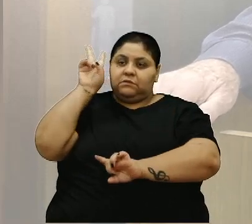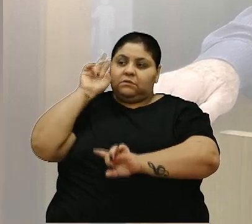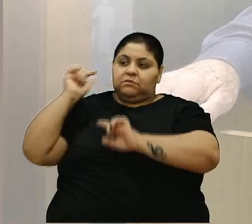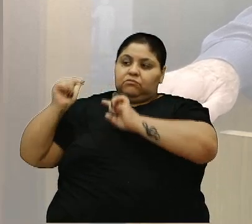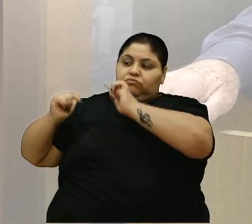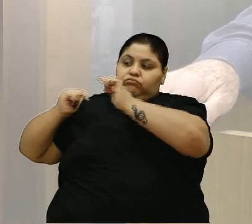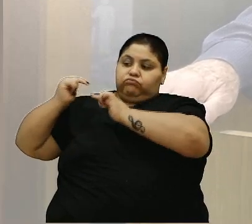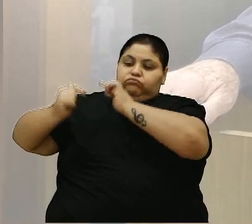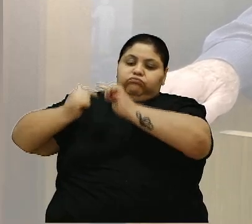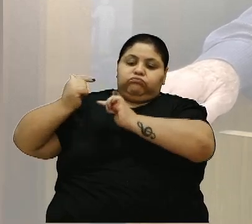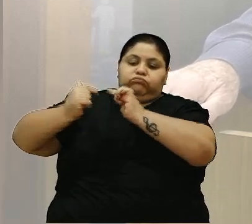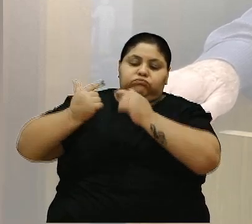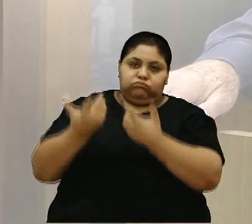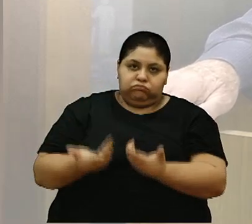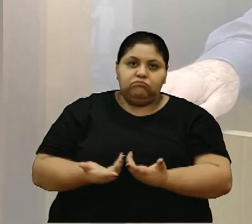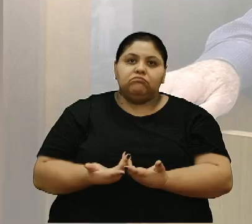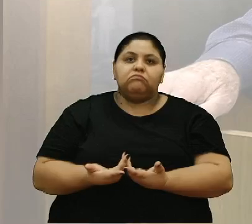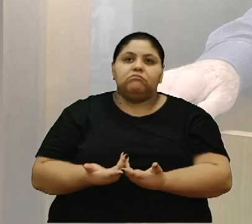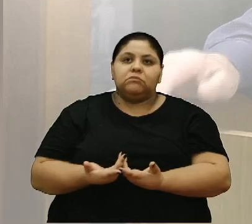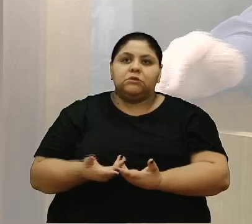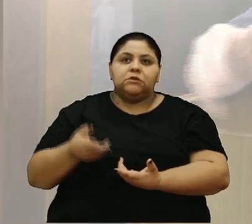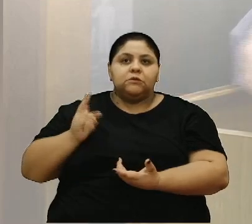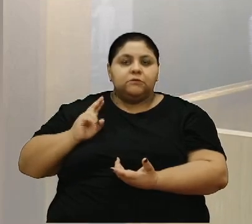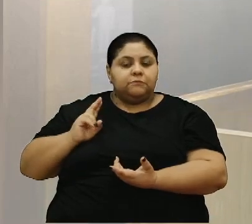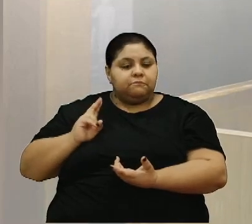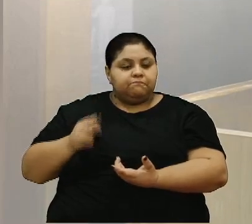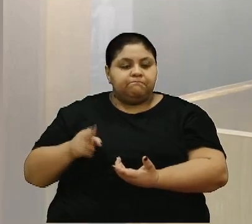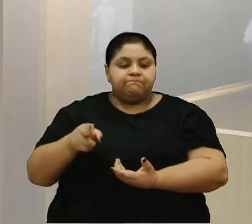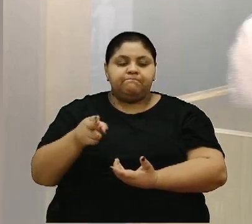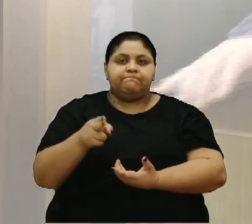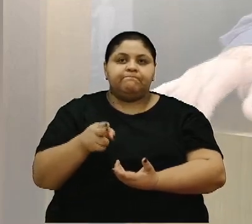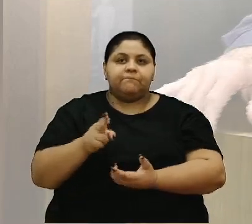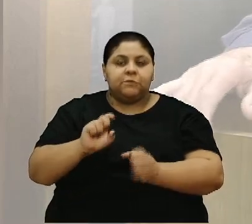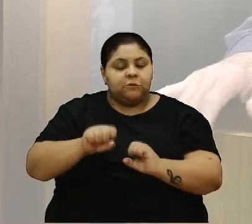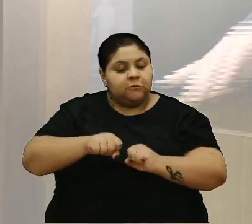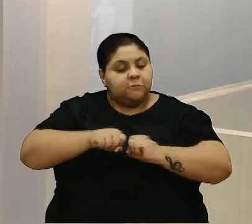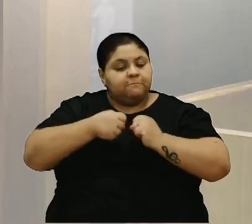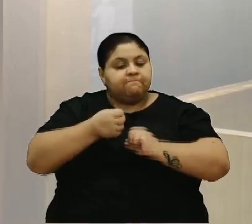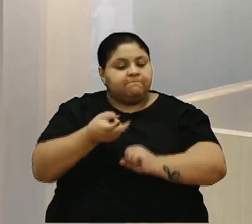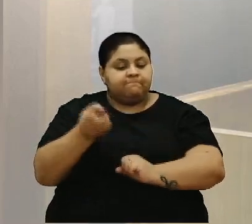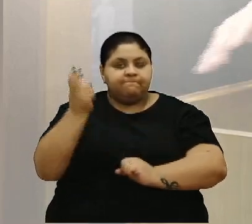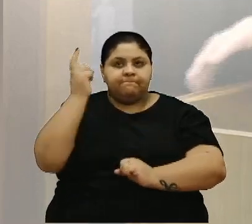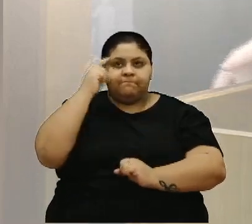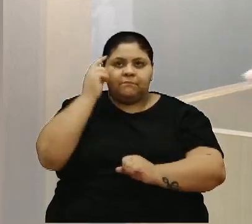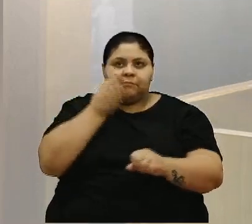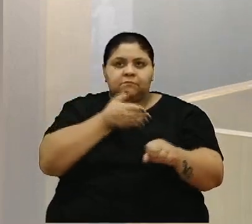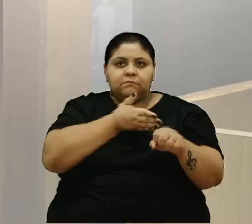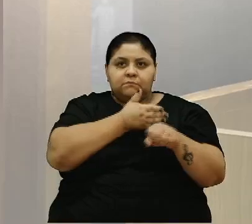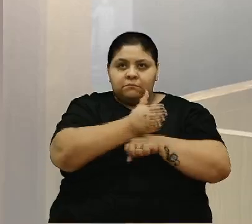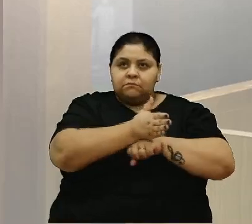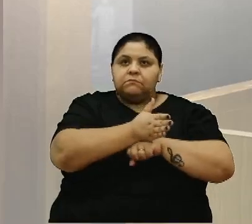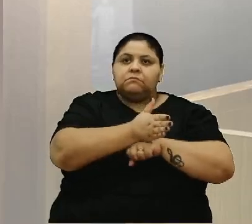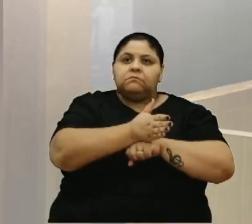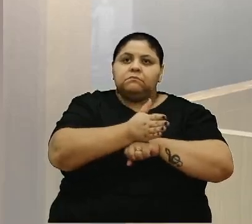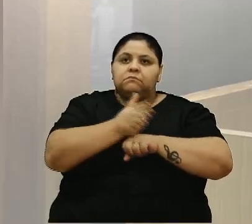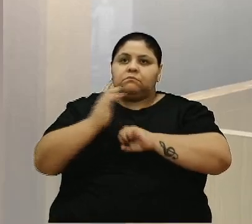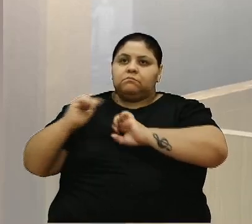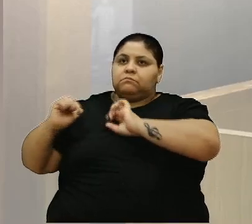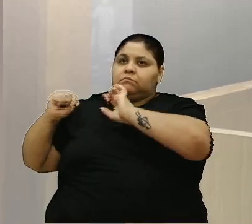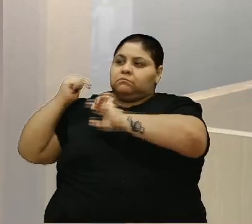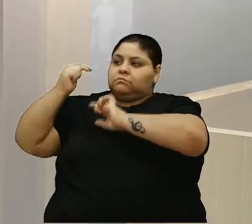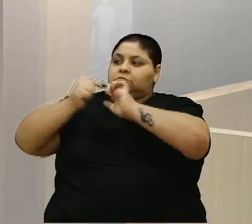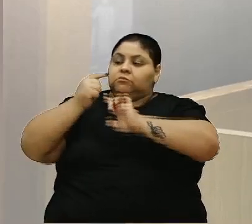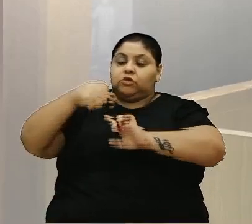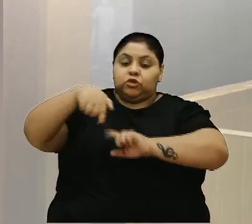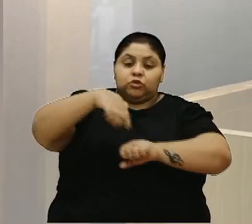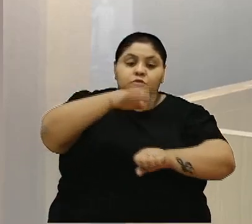tradicionalismo e que sempre defende a cultura, participa da tradição do nosso